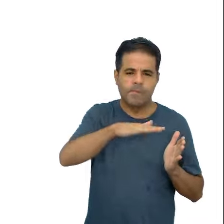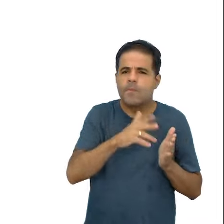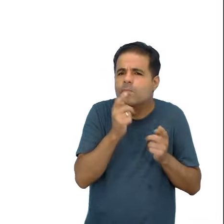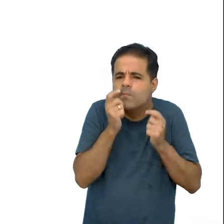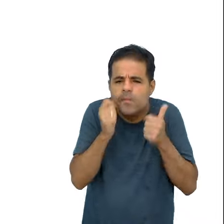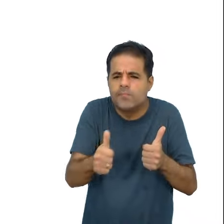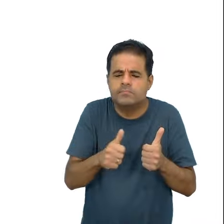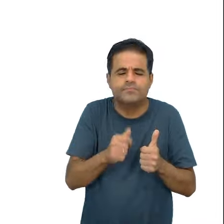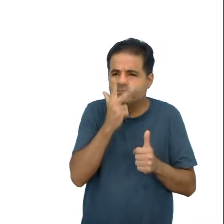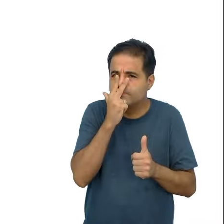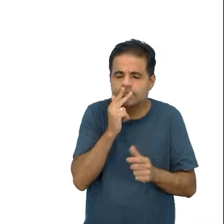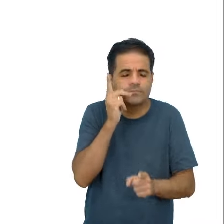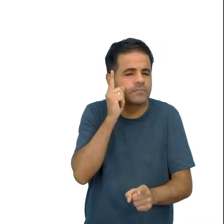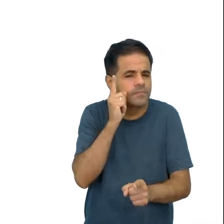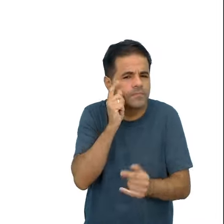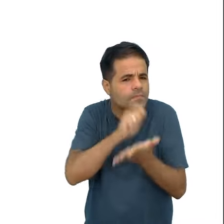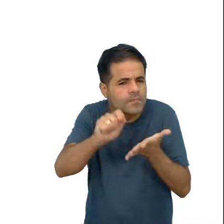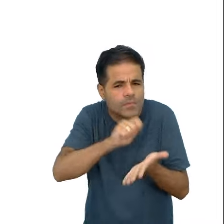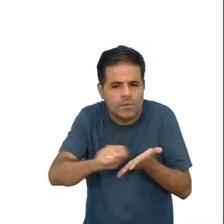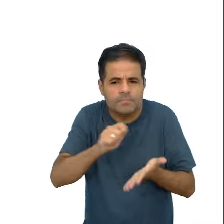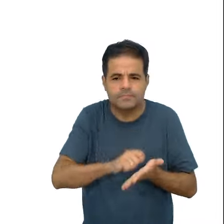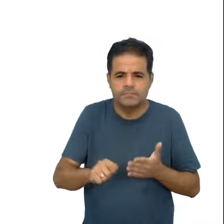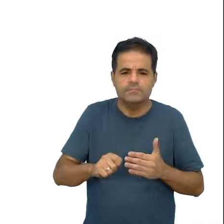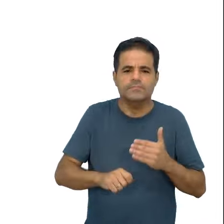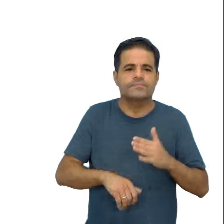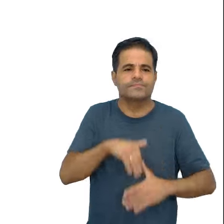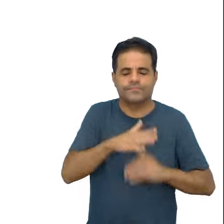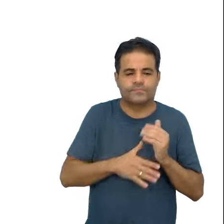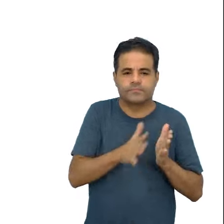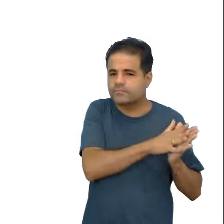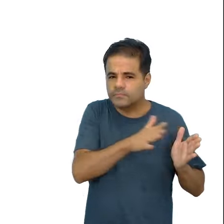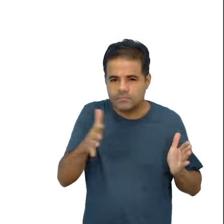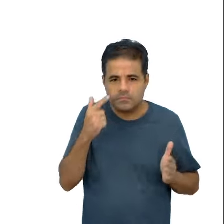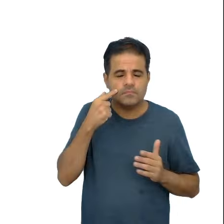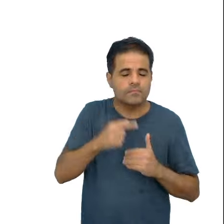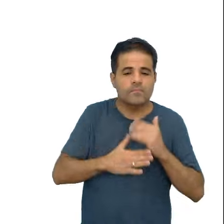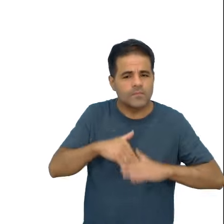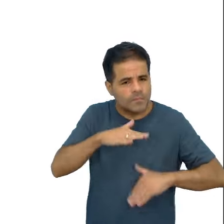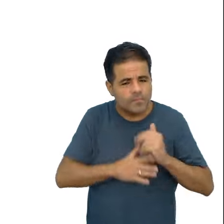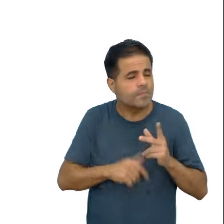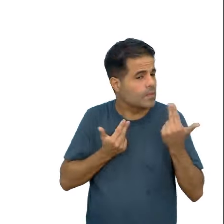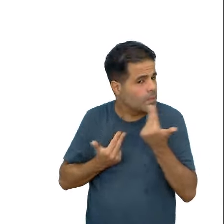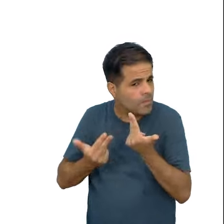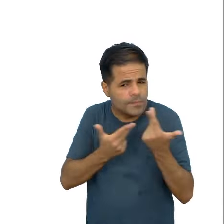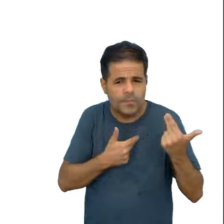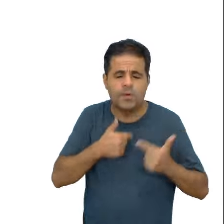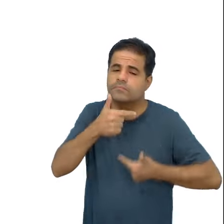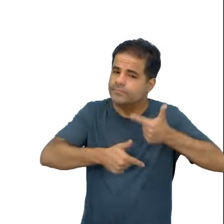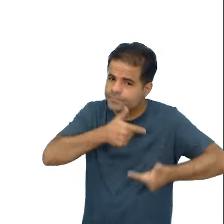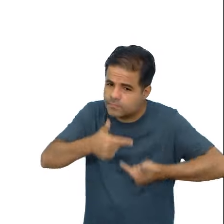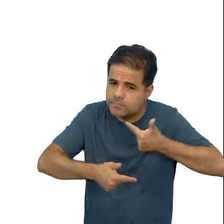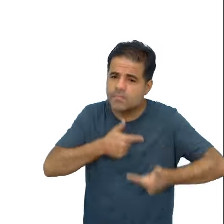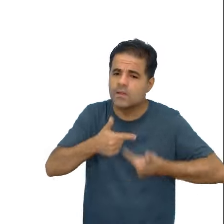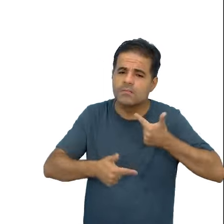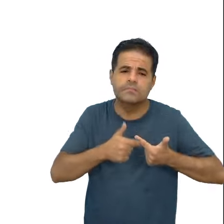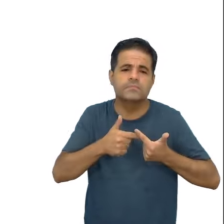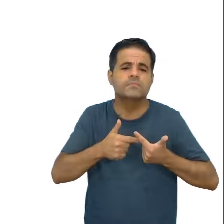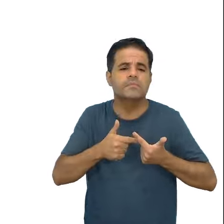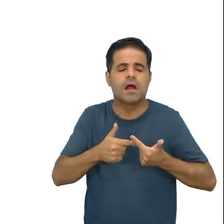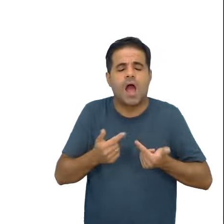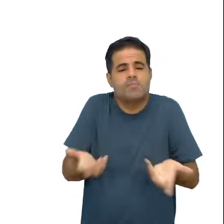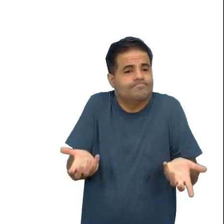Quase que idênticas à escrita. O que eu faço, né? É a mesma coisa, eu vou trabalhar nas 2 séries.